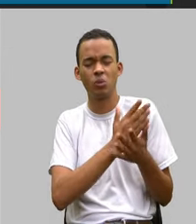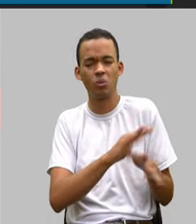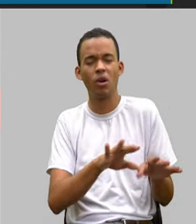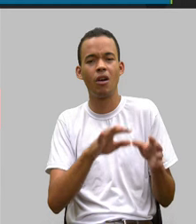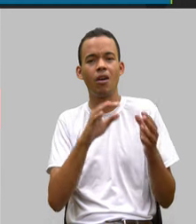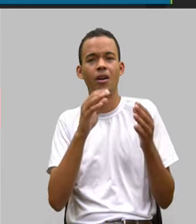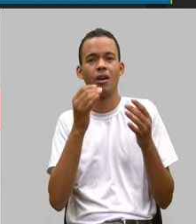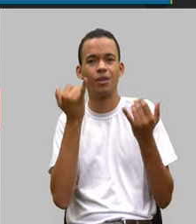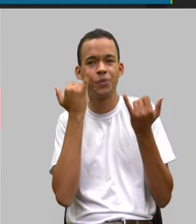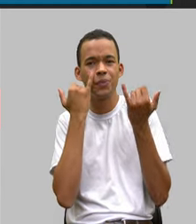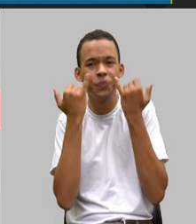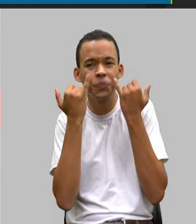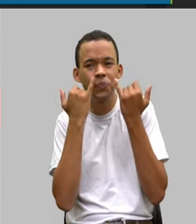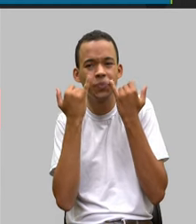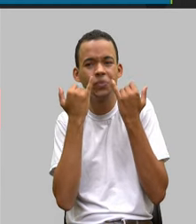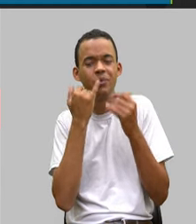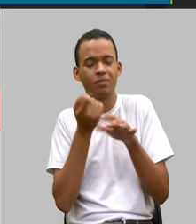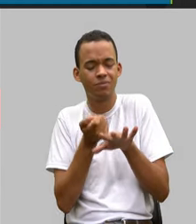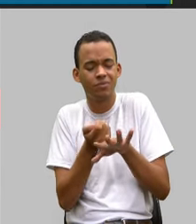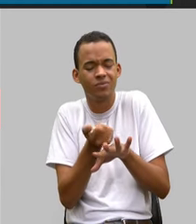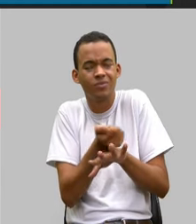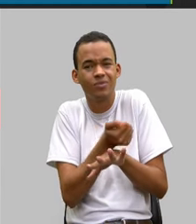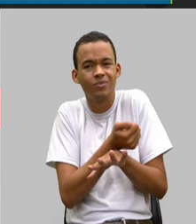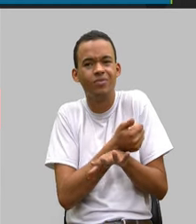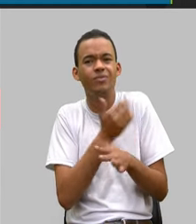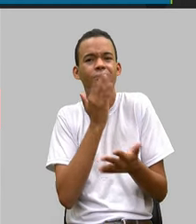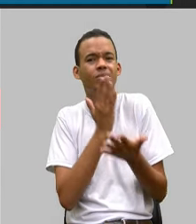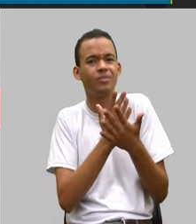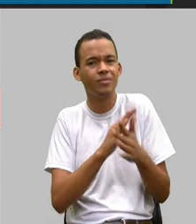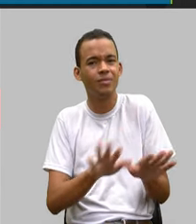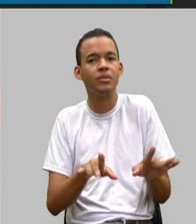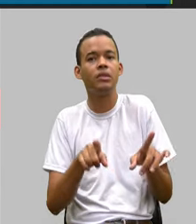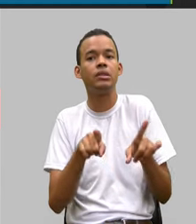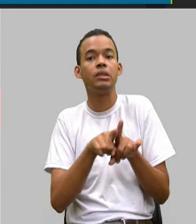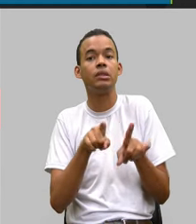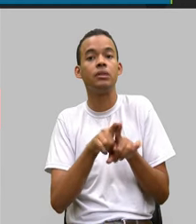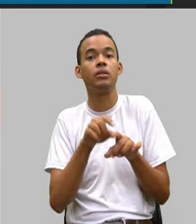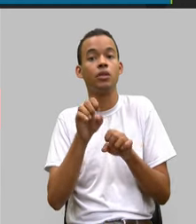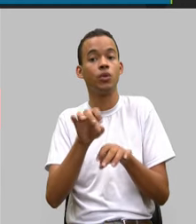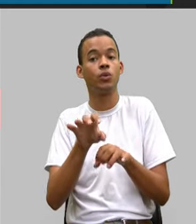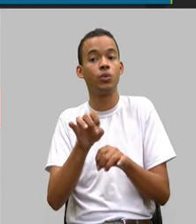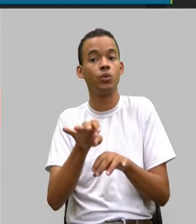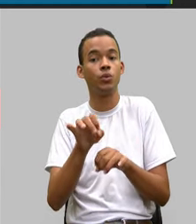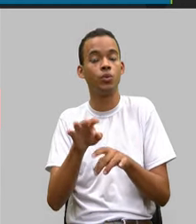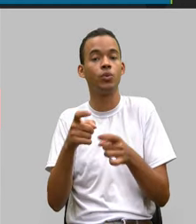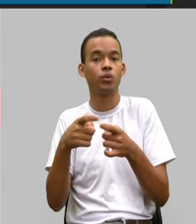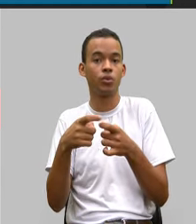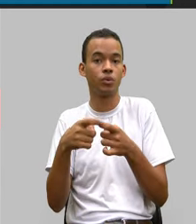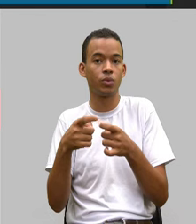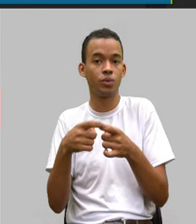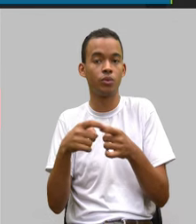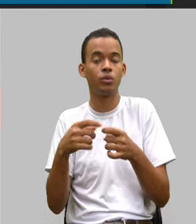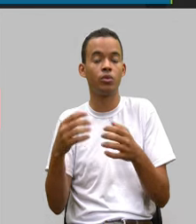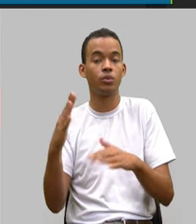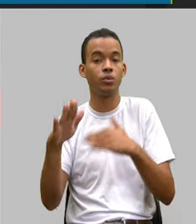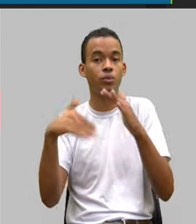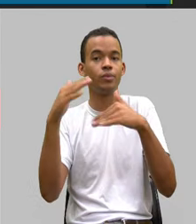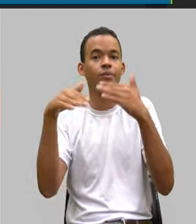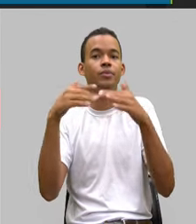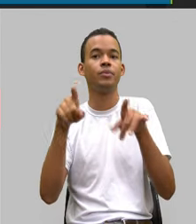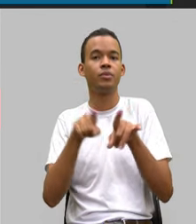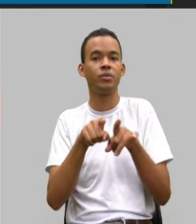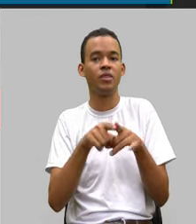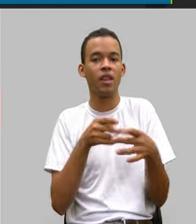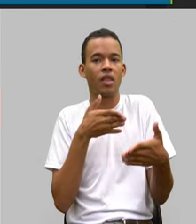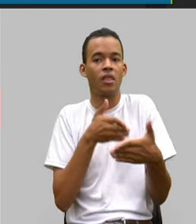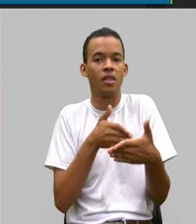melhorar a educação médica e diminuir Essas barreiras regulatórias que eu acho que devem existir inclusive porque